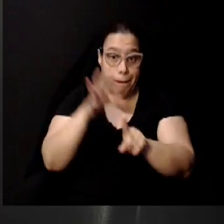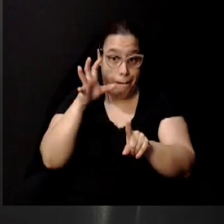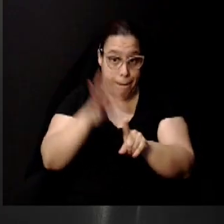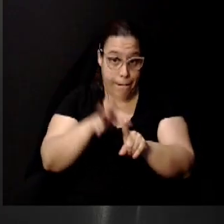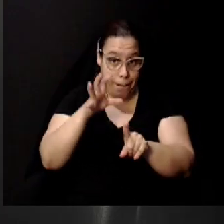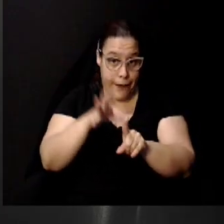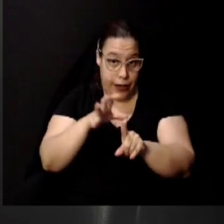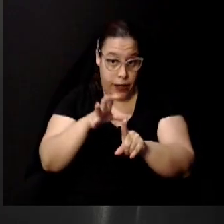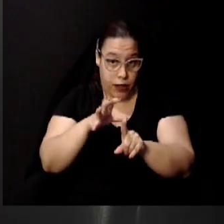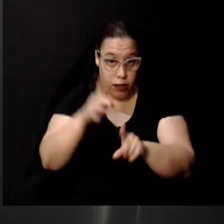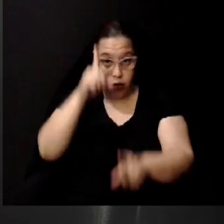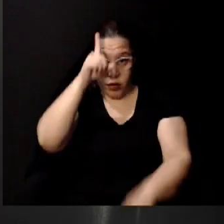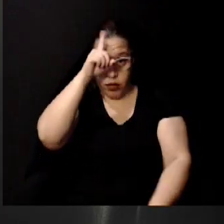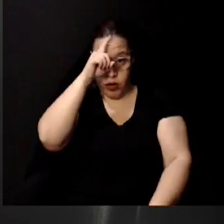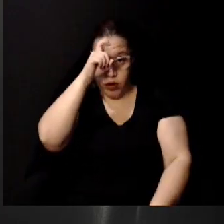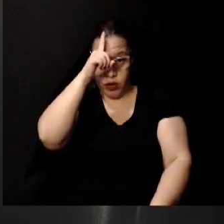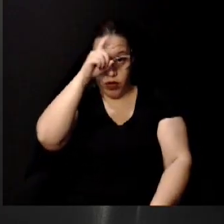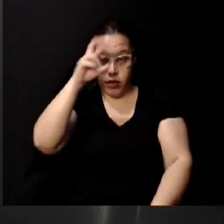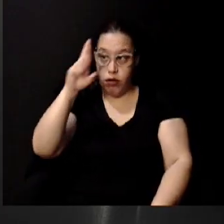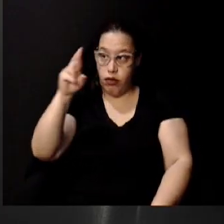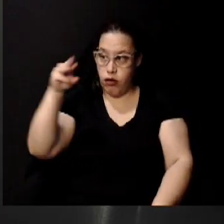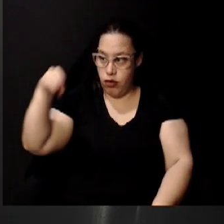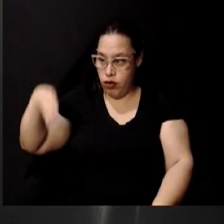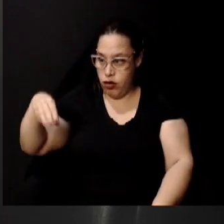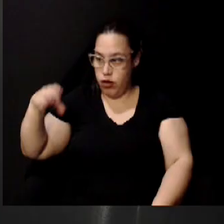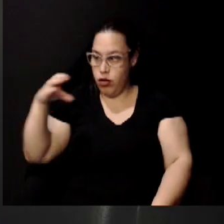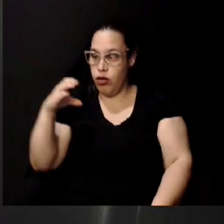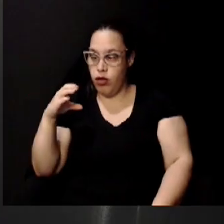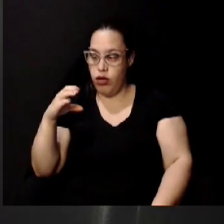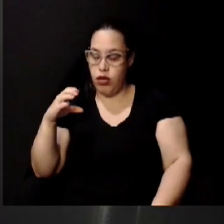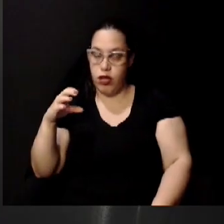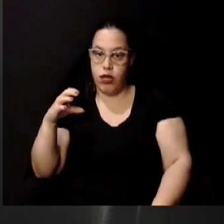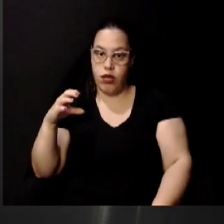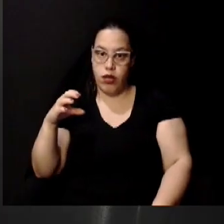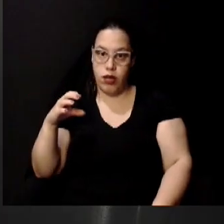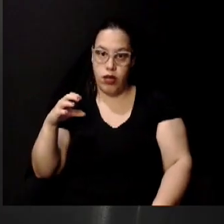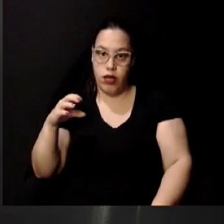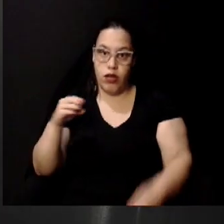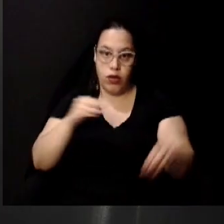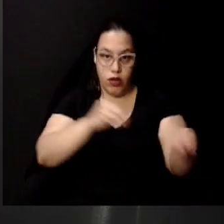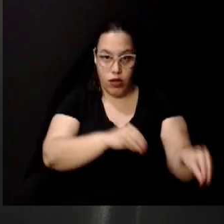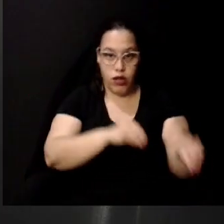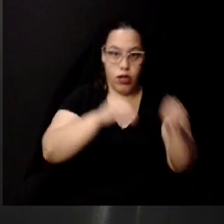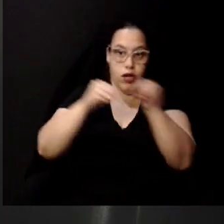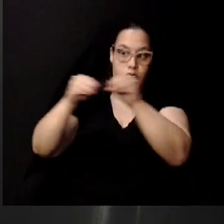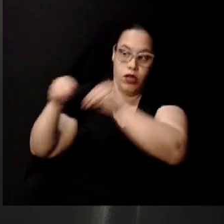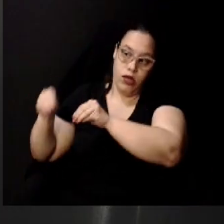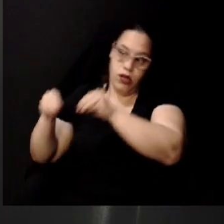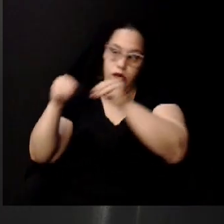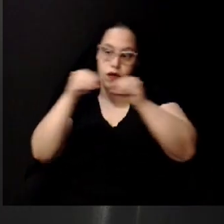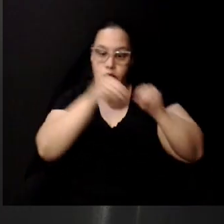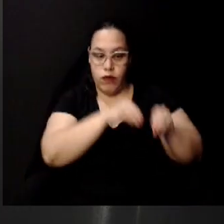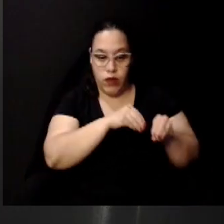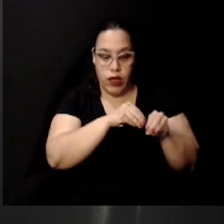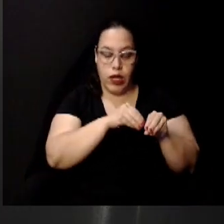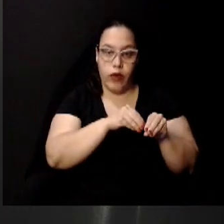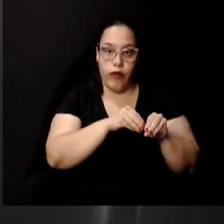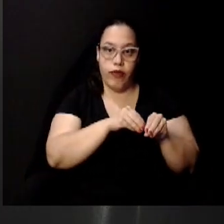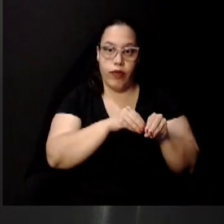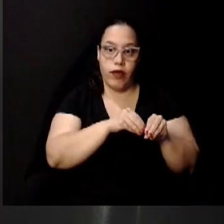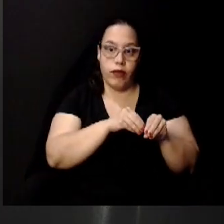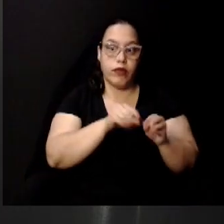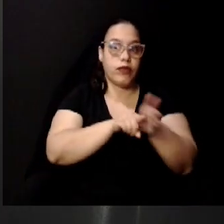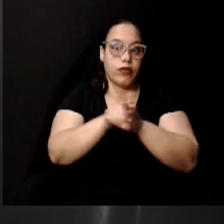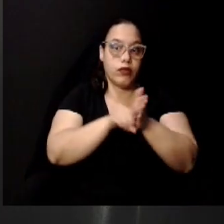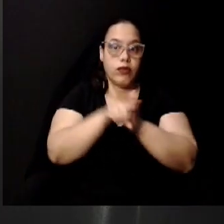hospital metropolitano, está sob ameaça de ser desalojado, né? Então, nós estamos, inclusive, questionando a prefeitura,